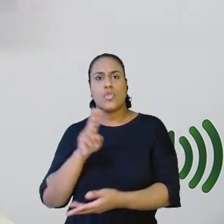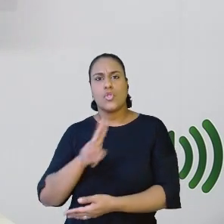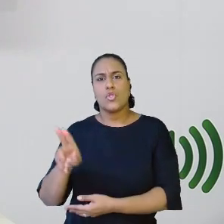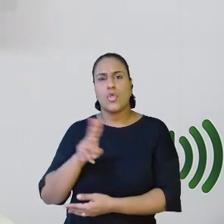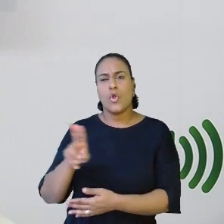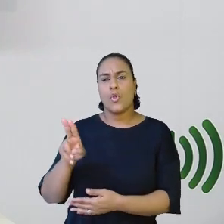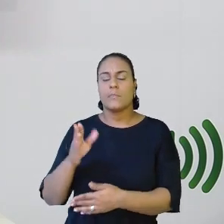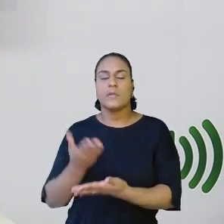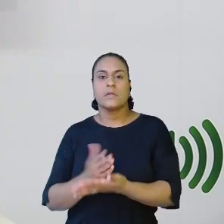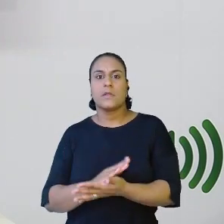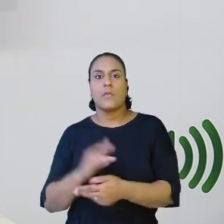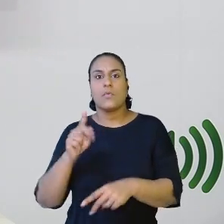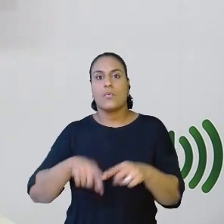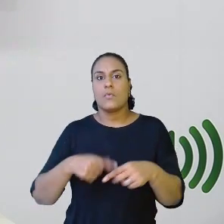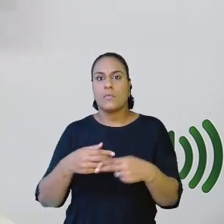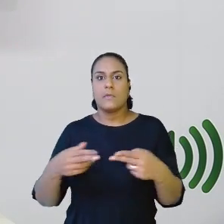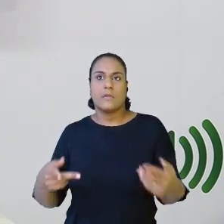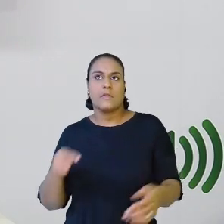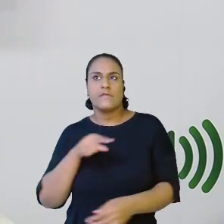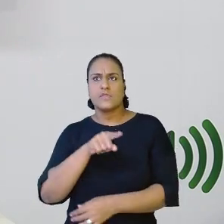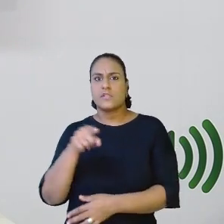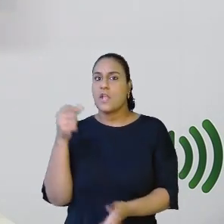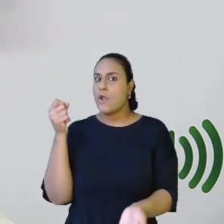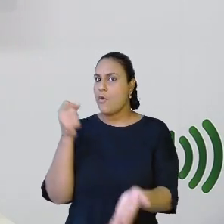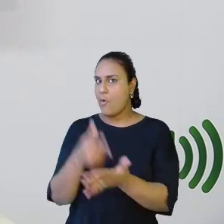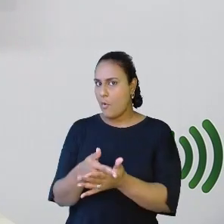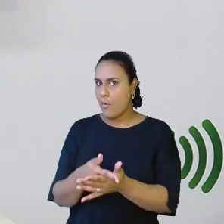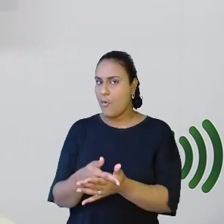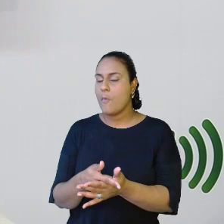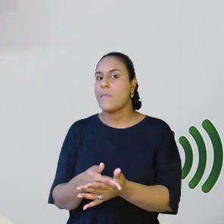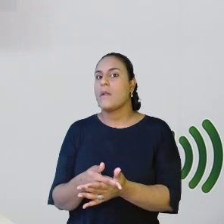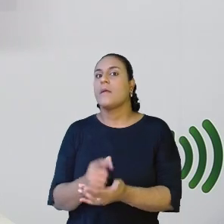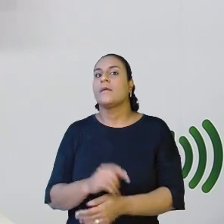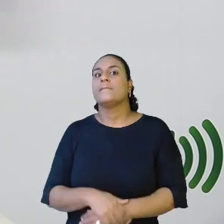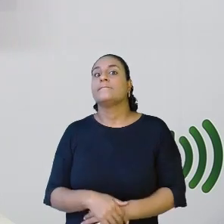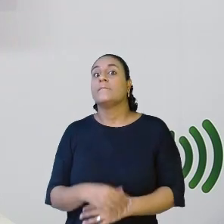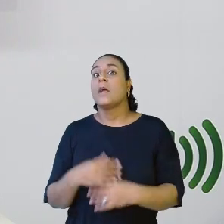produtos que você normalmente compra na sua casa. Na frente do